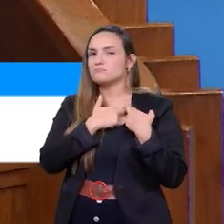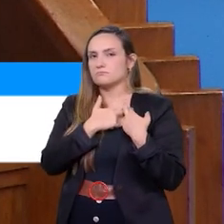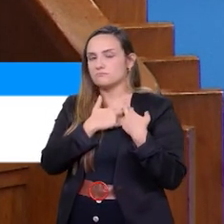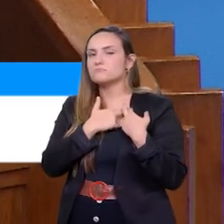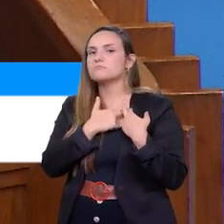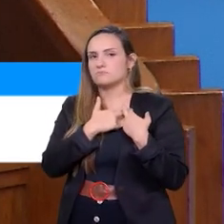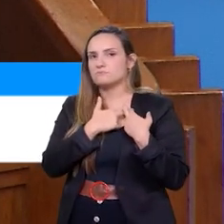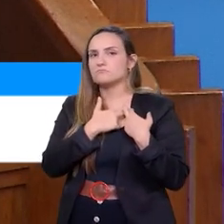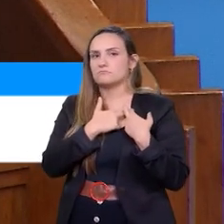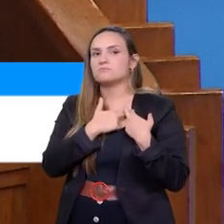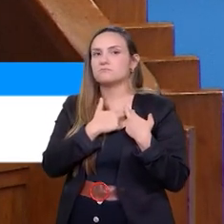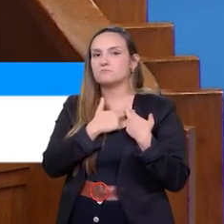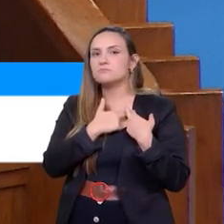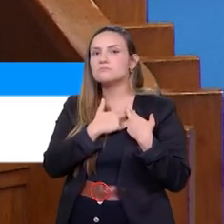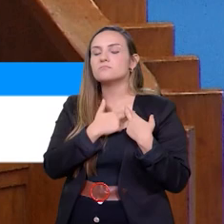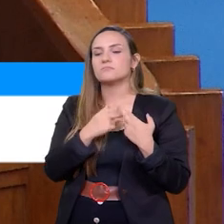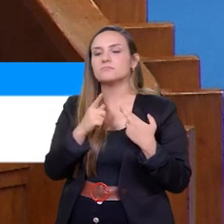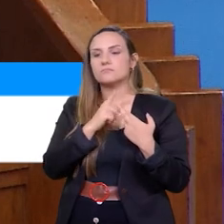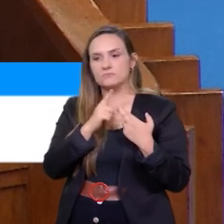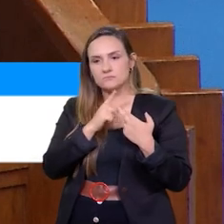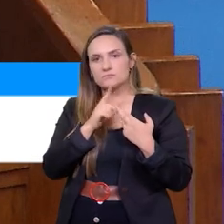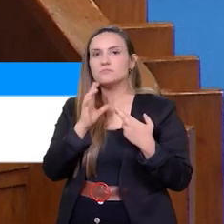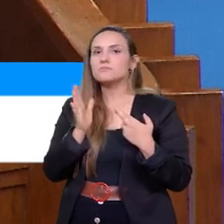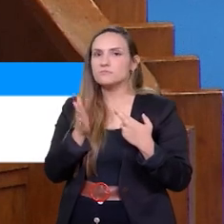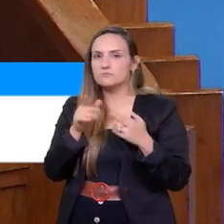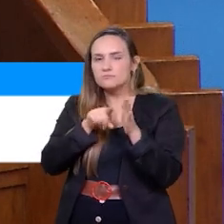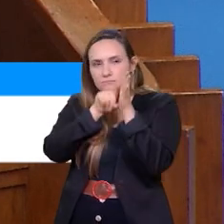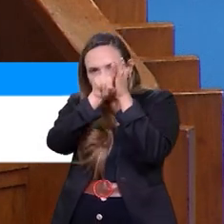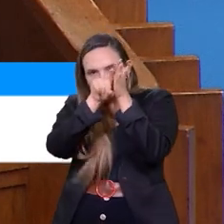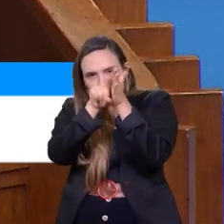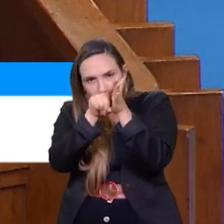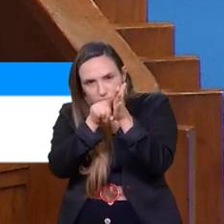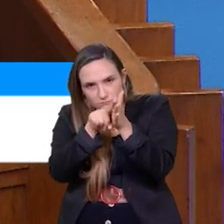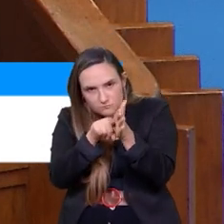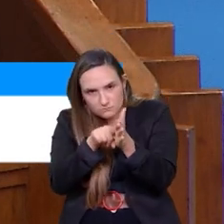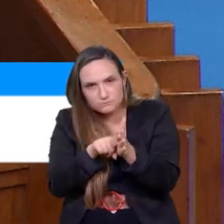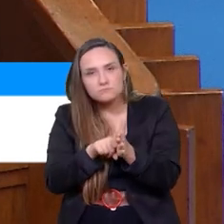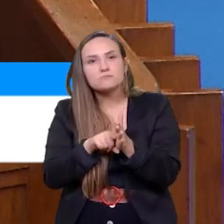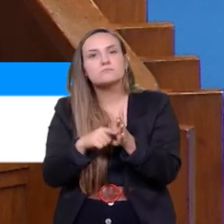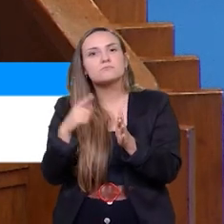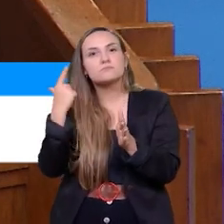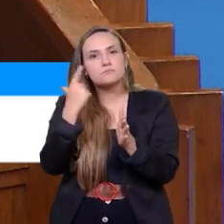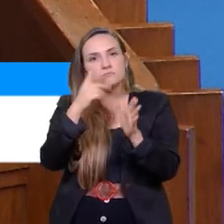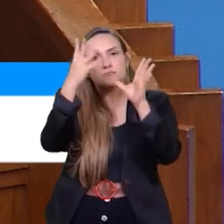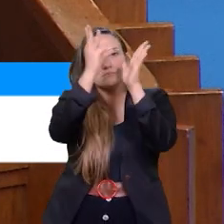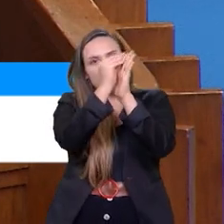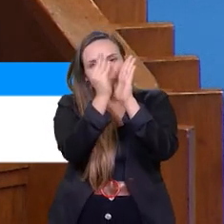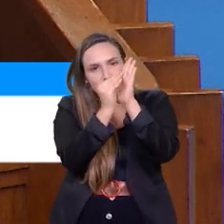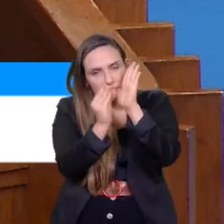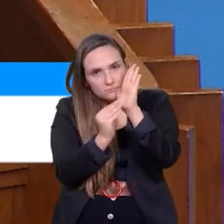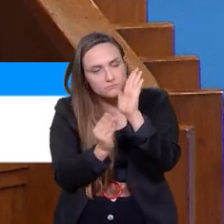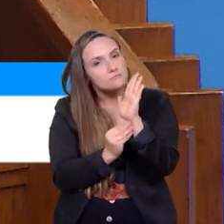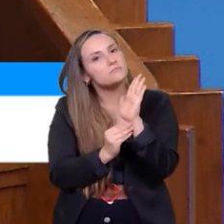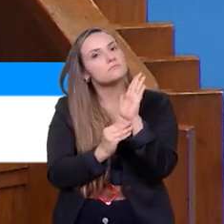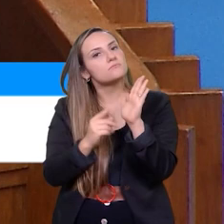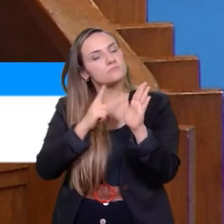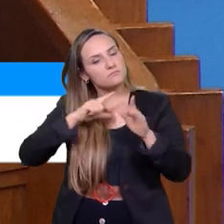que com muita responsabilidade estão compilando esses dados para poder daqui para frente estarem